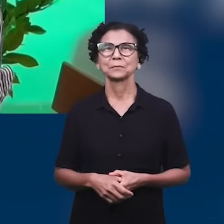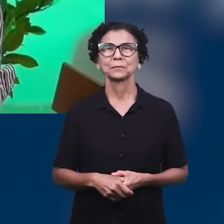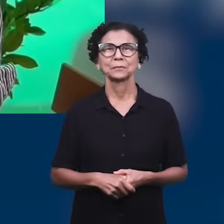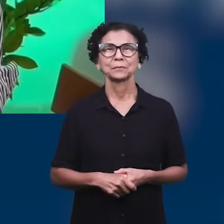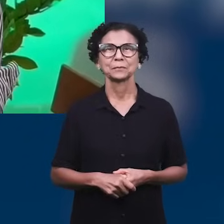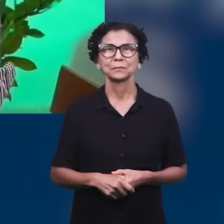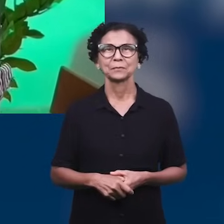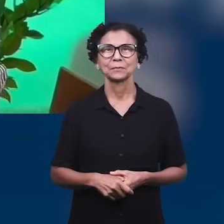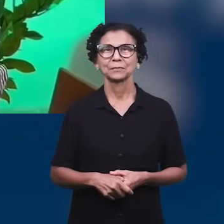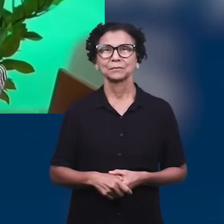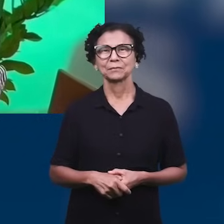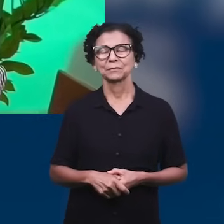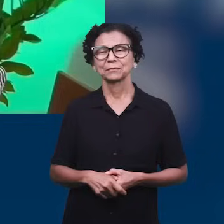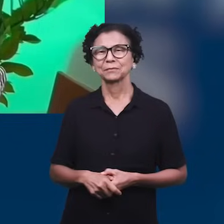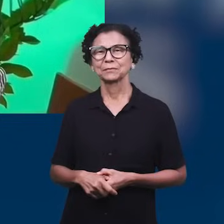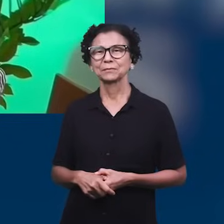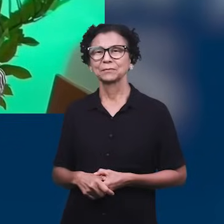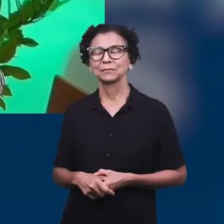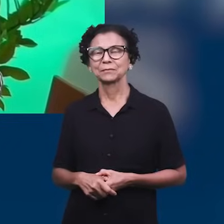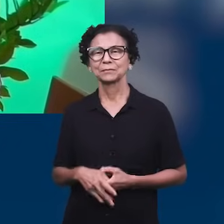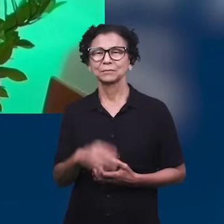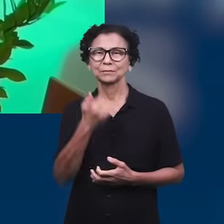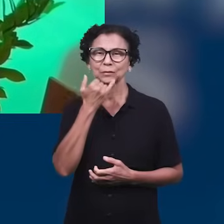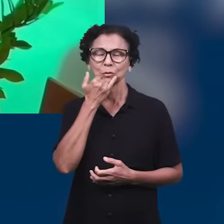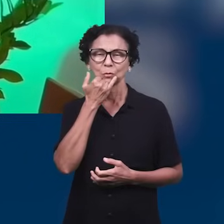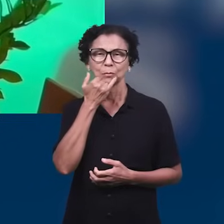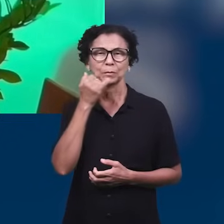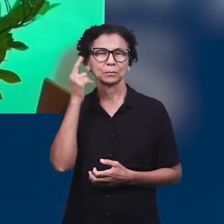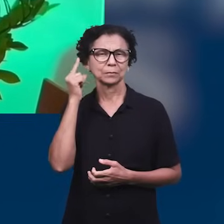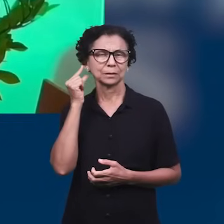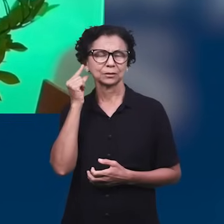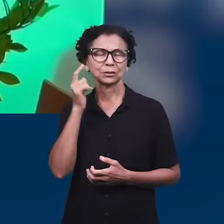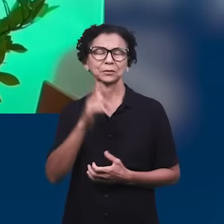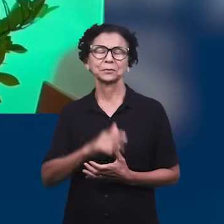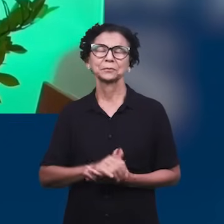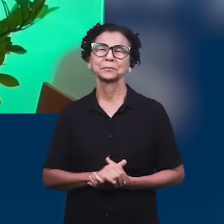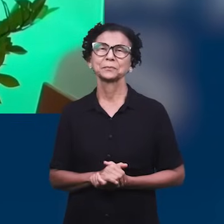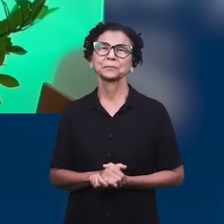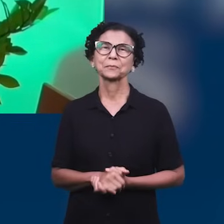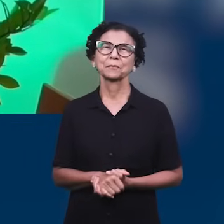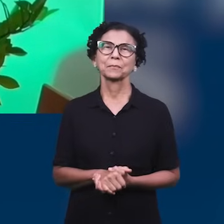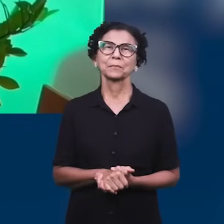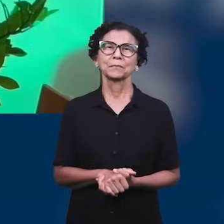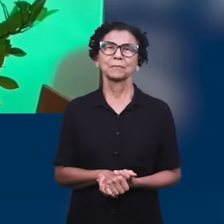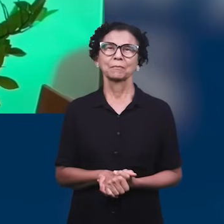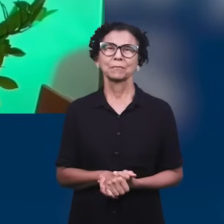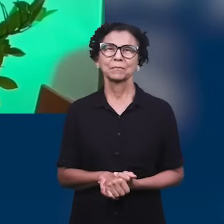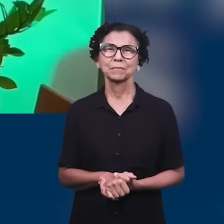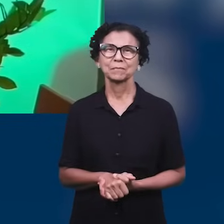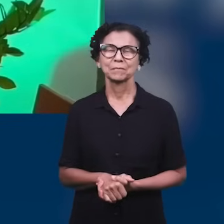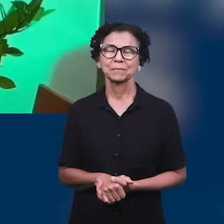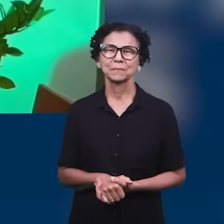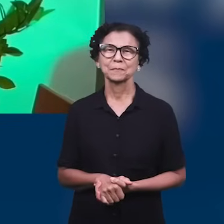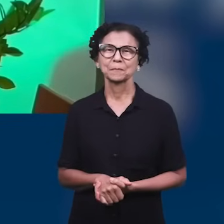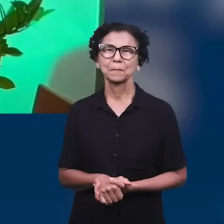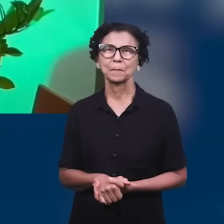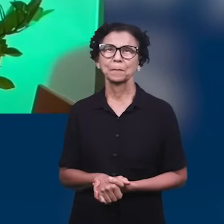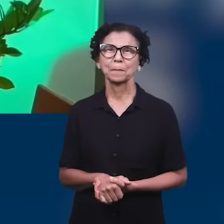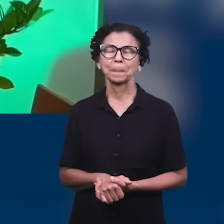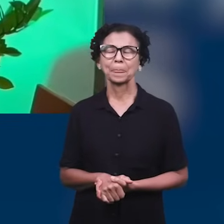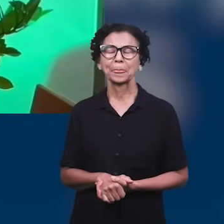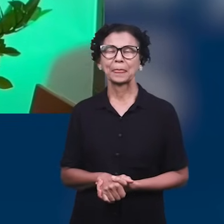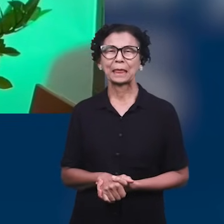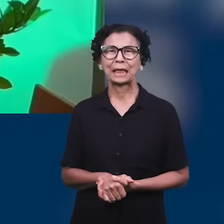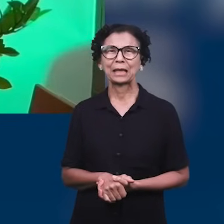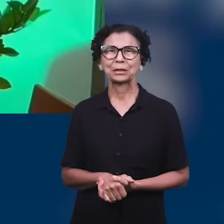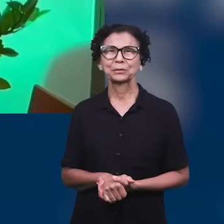equipe de Pega no Ar. Aqui nós tivemos muita festa e madrugadas.